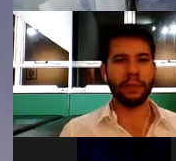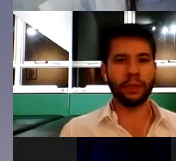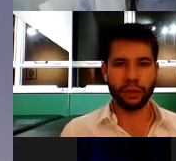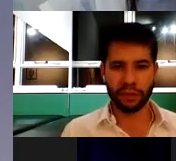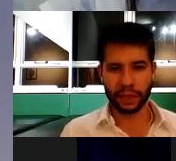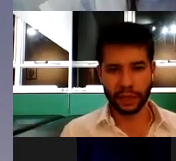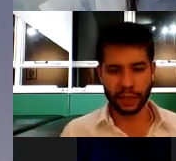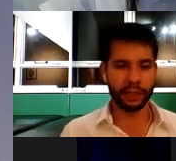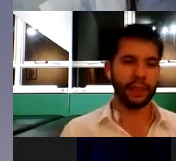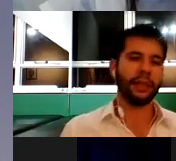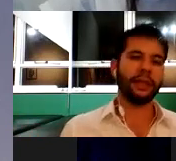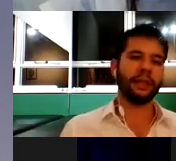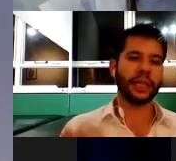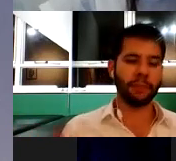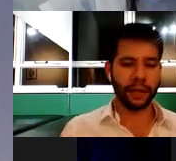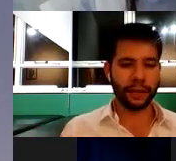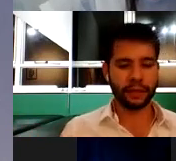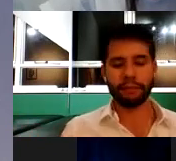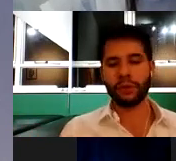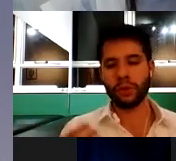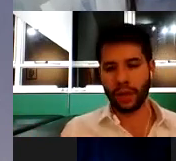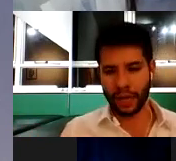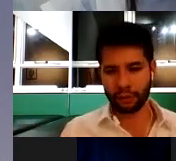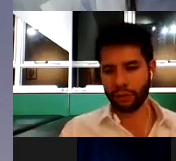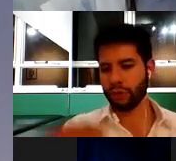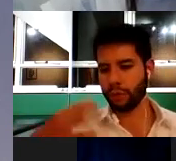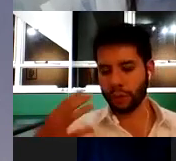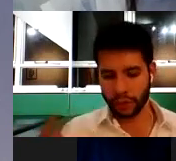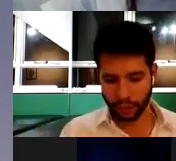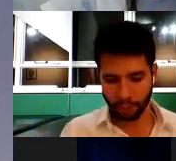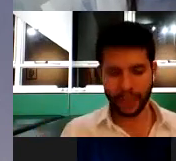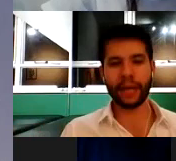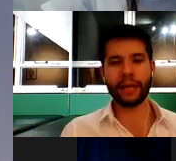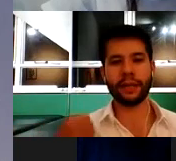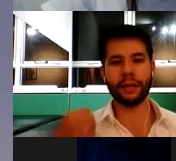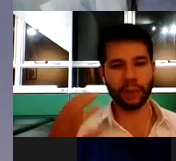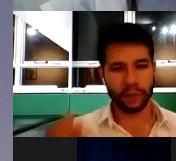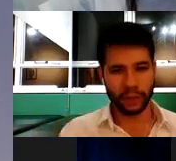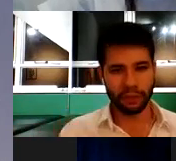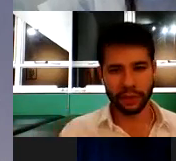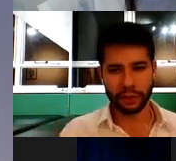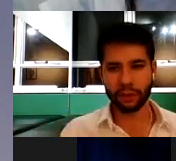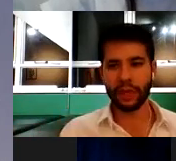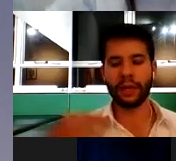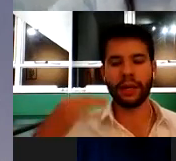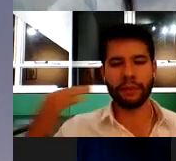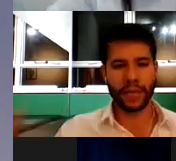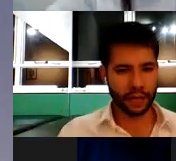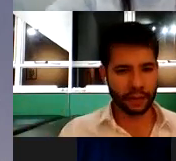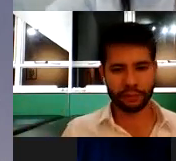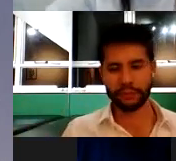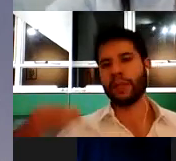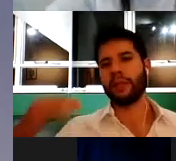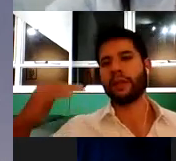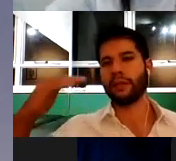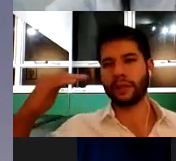primeiro minuto de vida dele. Esses pais chocados com uma notícia complexa, uma notícia difícil,